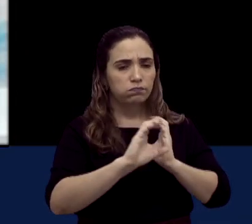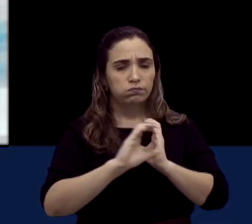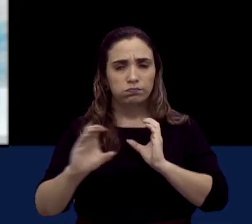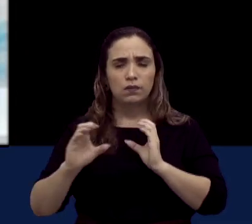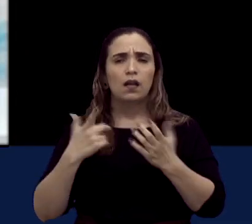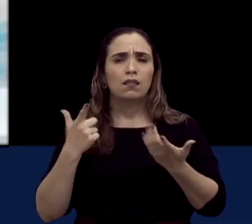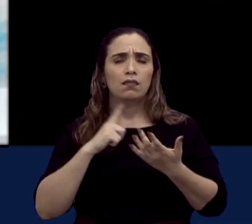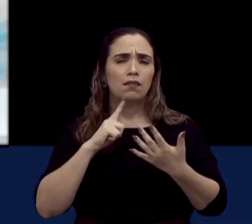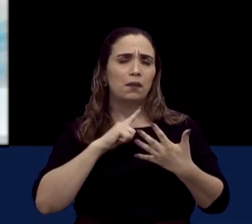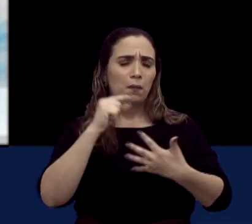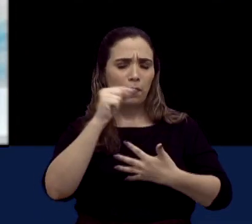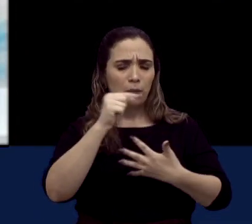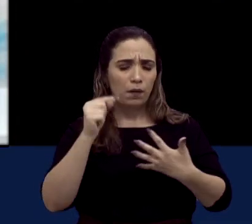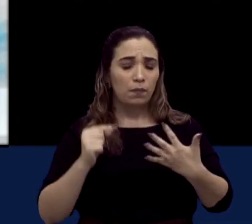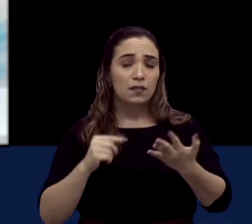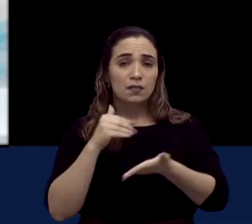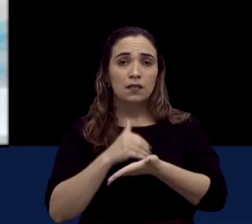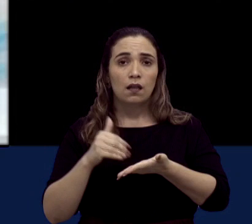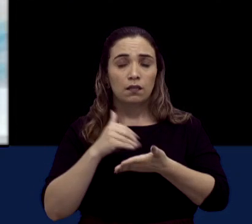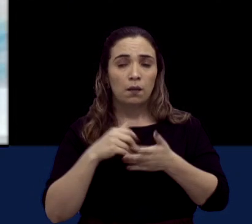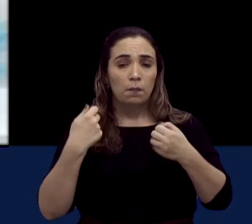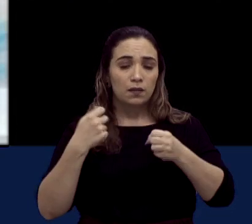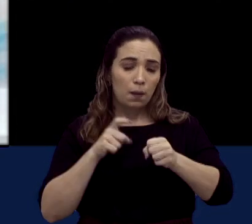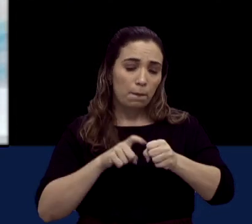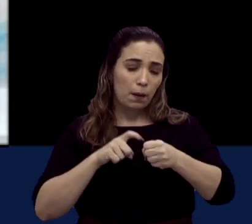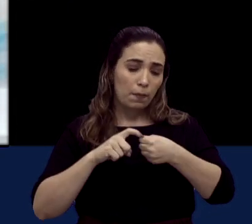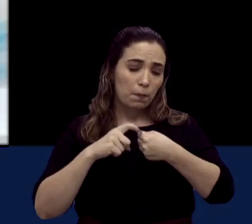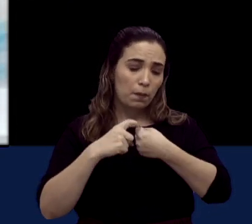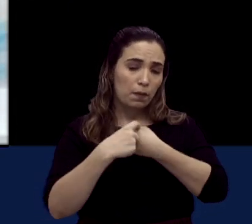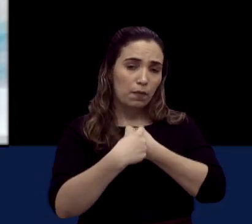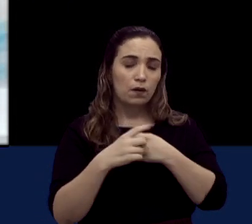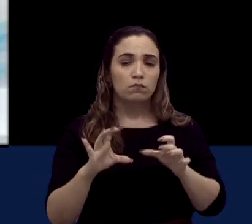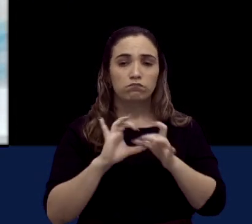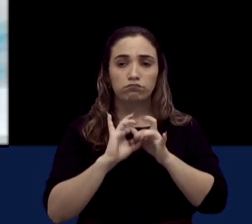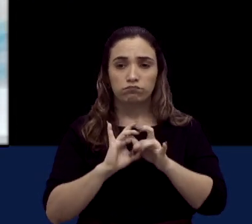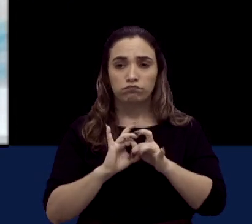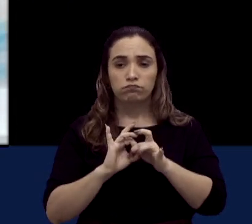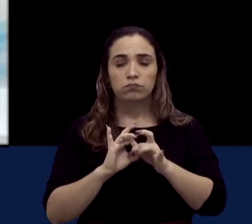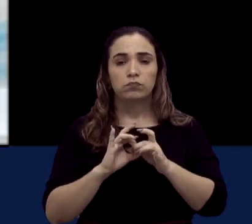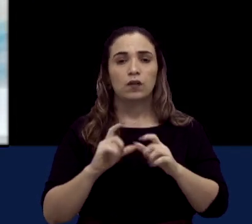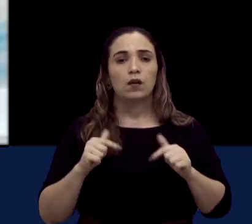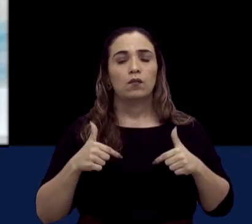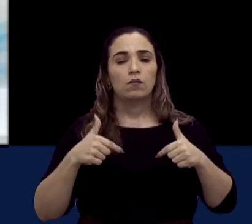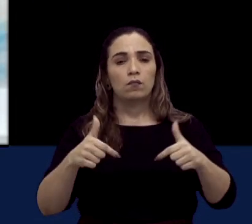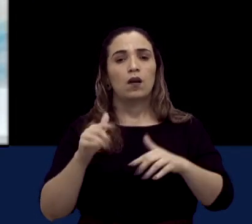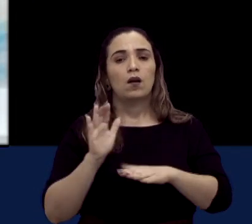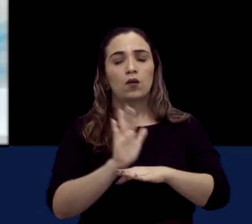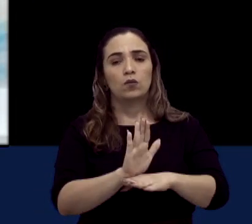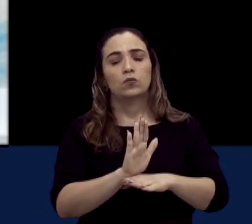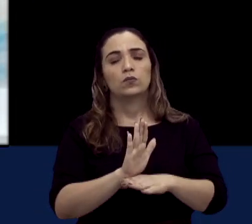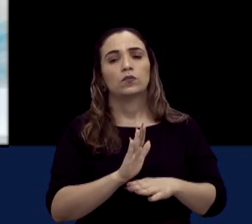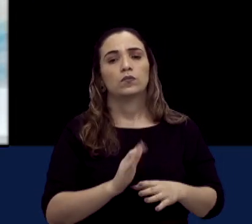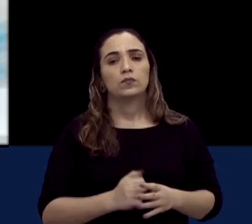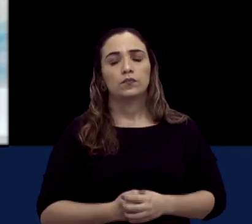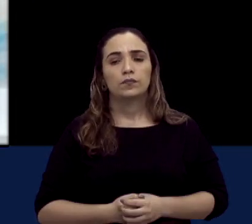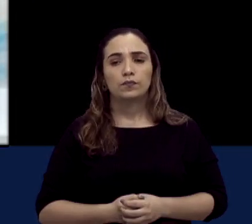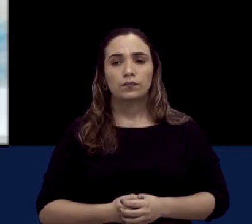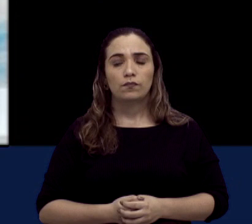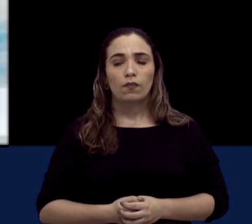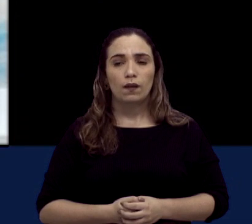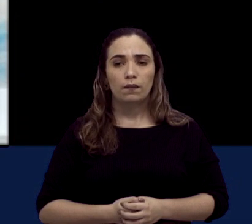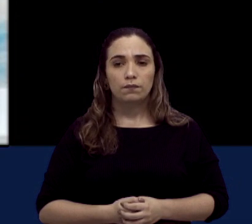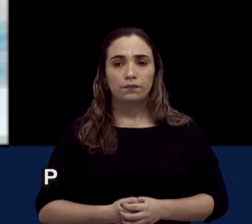vai. Então, aqui é uma melhoria, é uma qualificação, porque